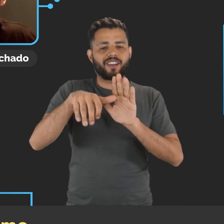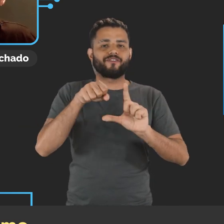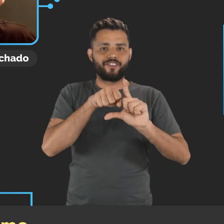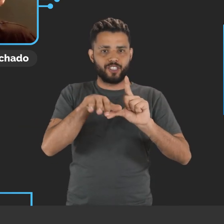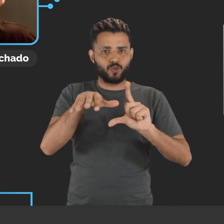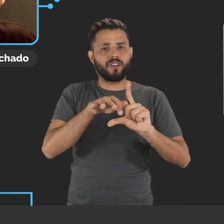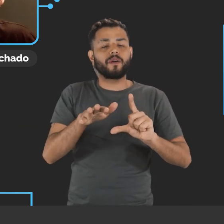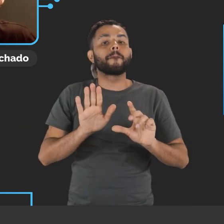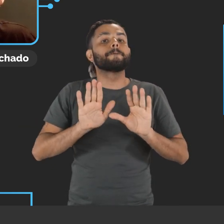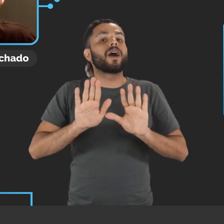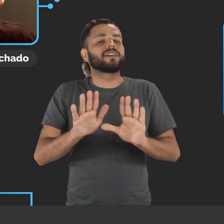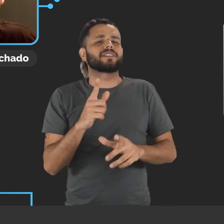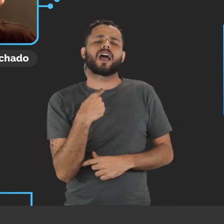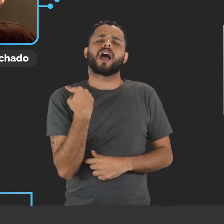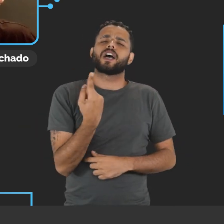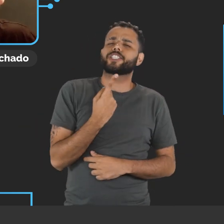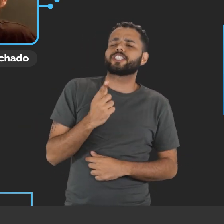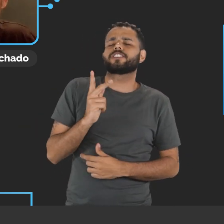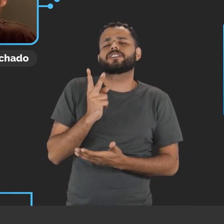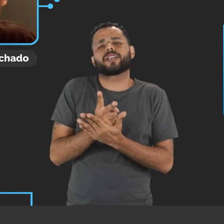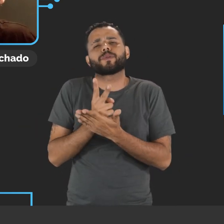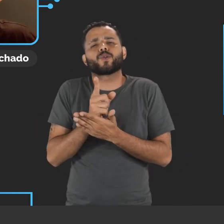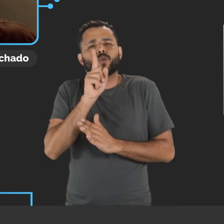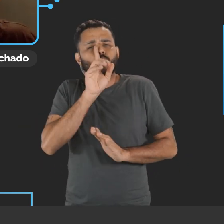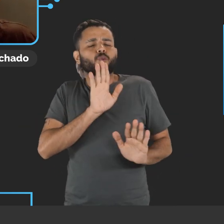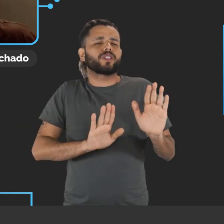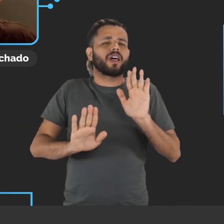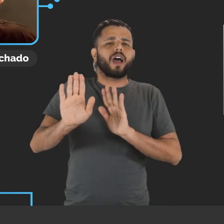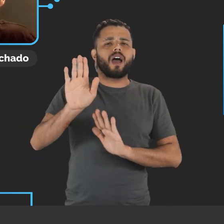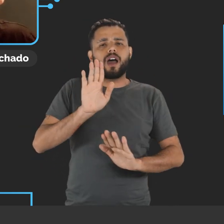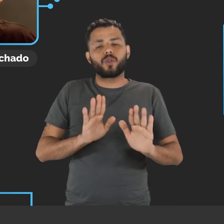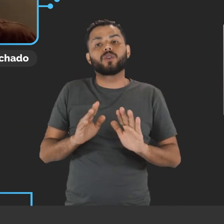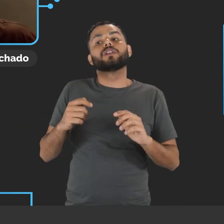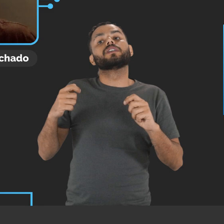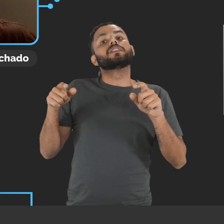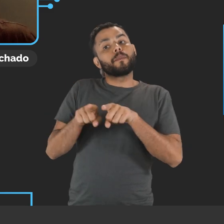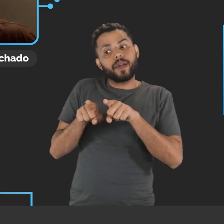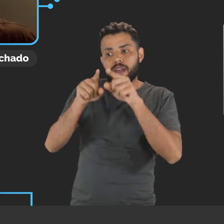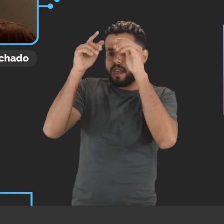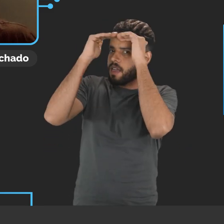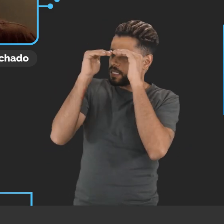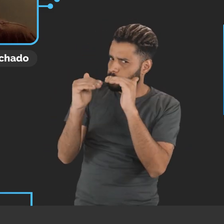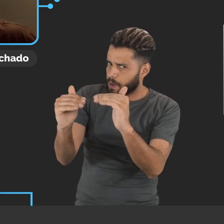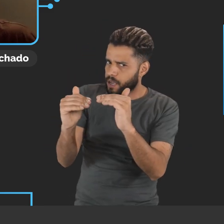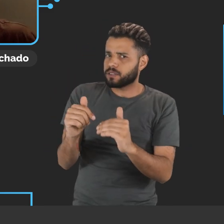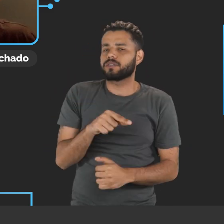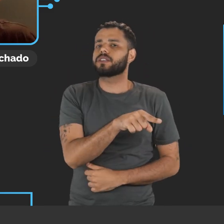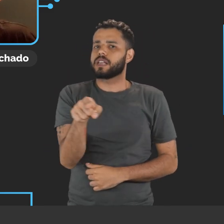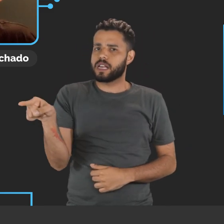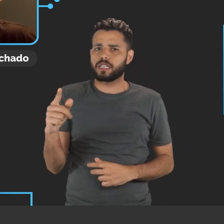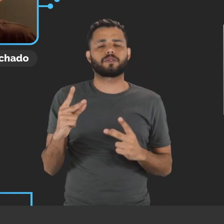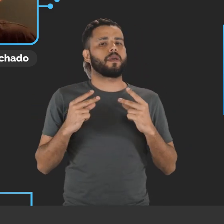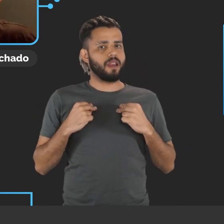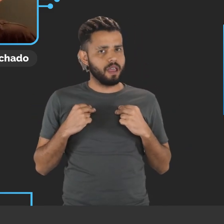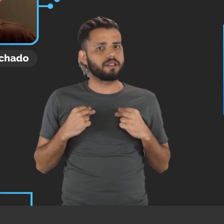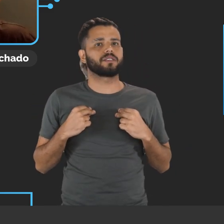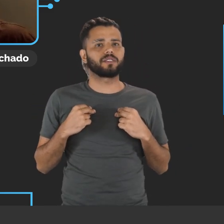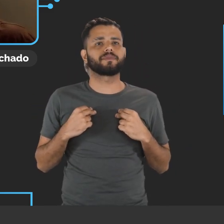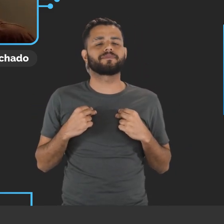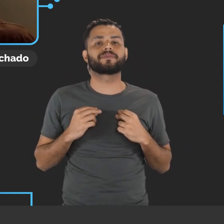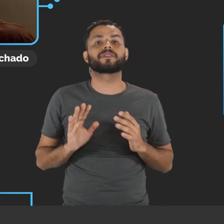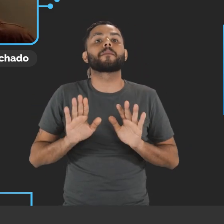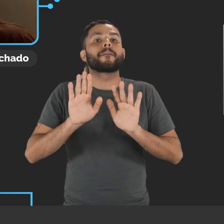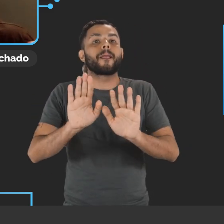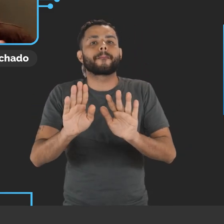mas com o cuidado, né, com o respeito que essas pessoas merecem, e sem